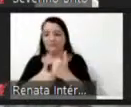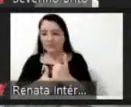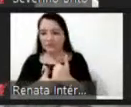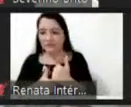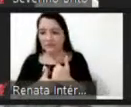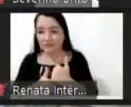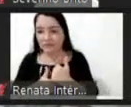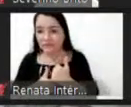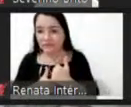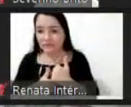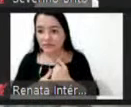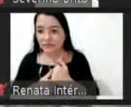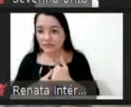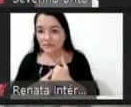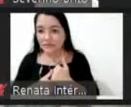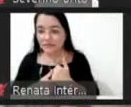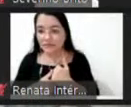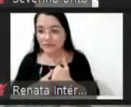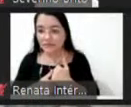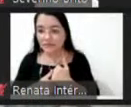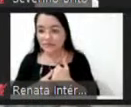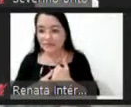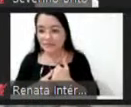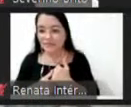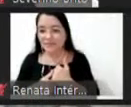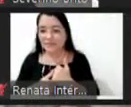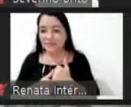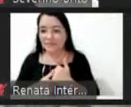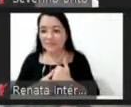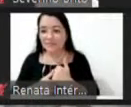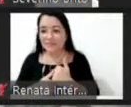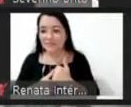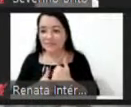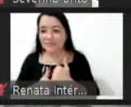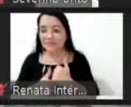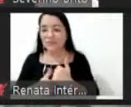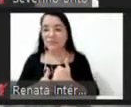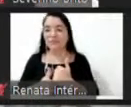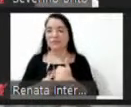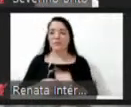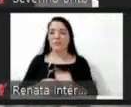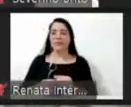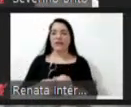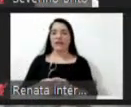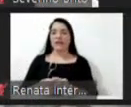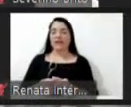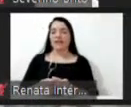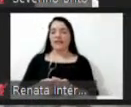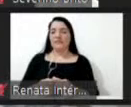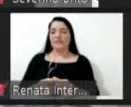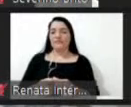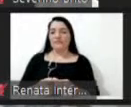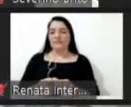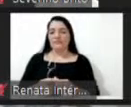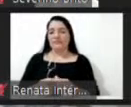Vamos à leitura dos certificados, né, dos homenageados. Sr. Aguinaldo Paulo Evangelista,